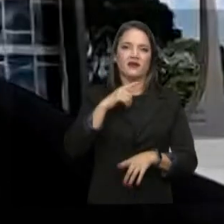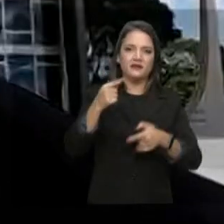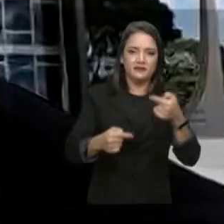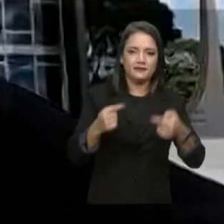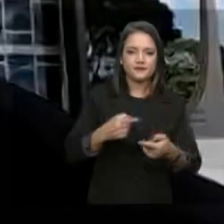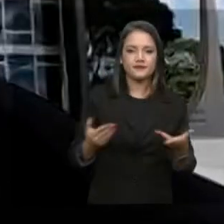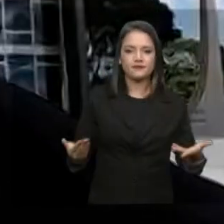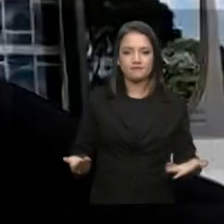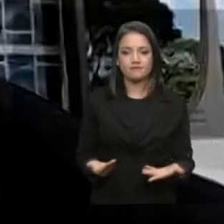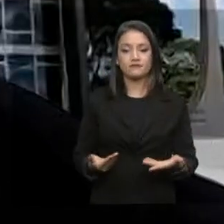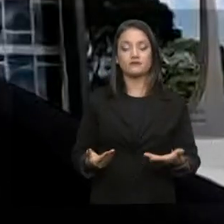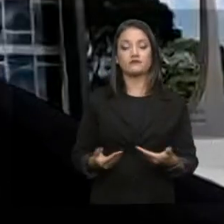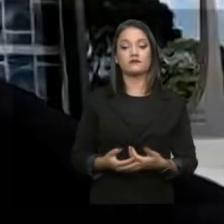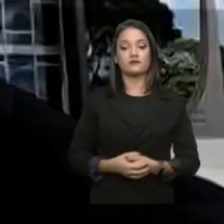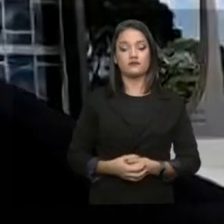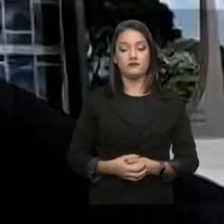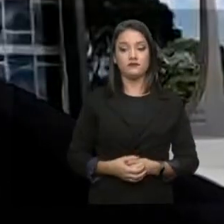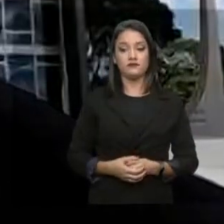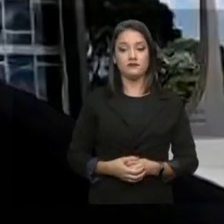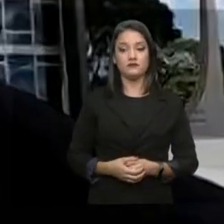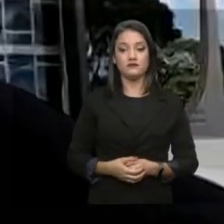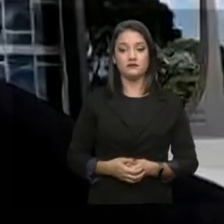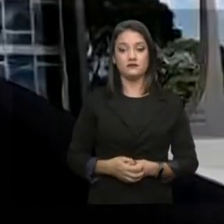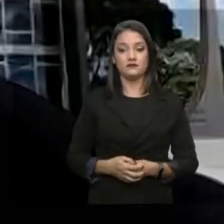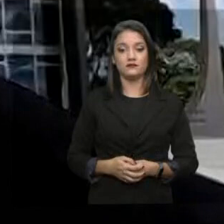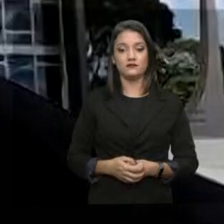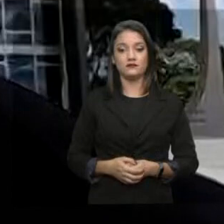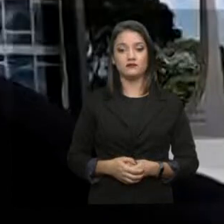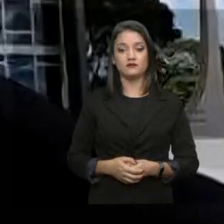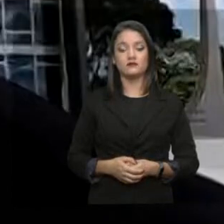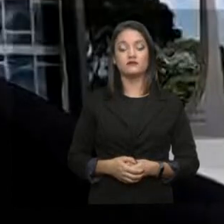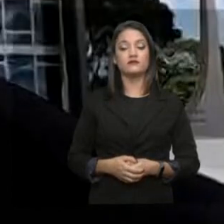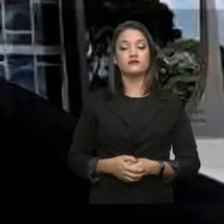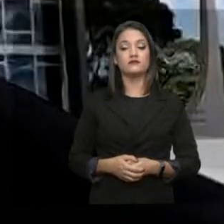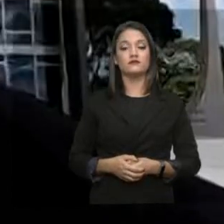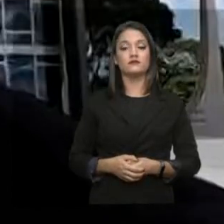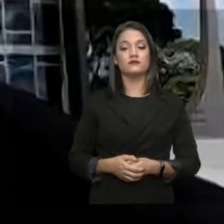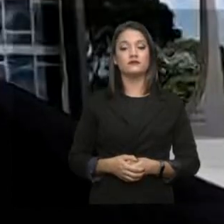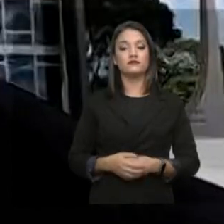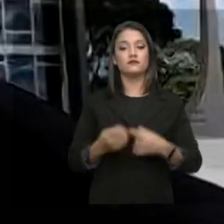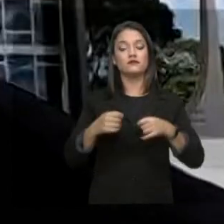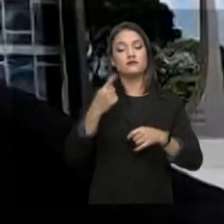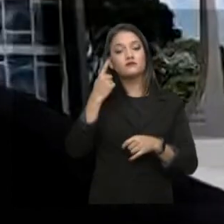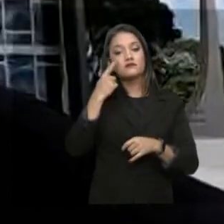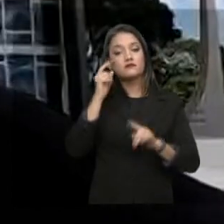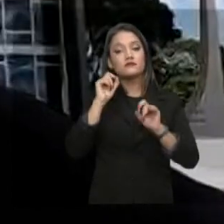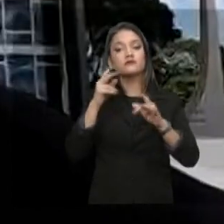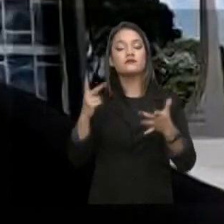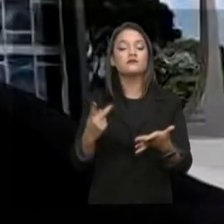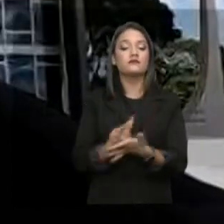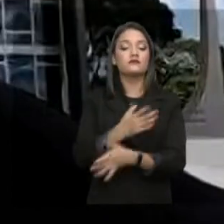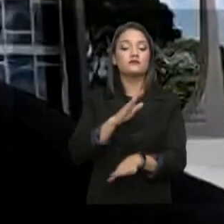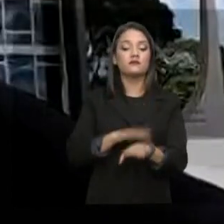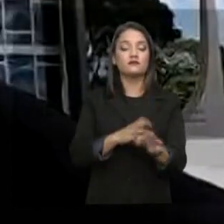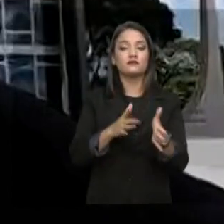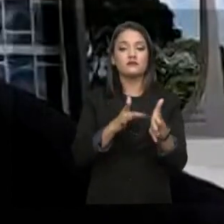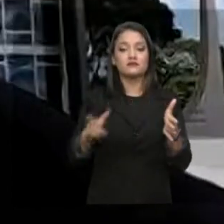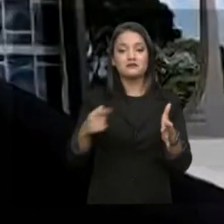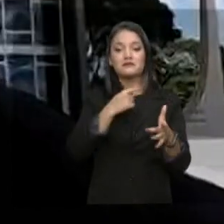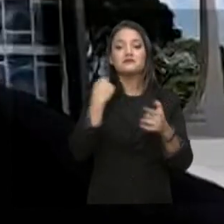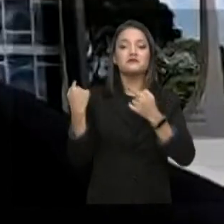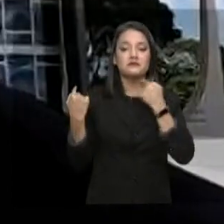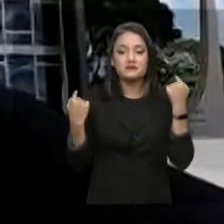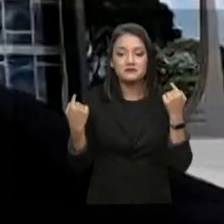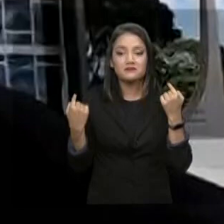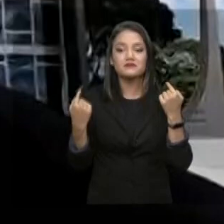se encontrava circunscrita à verificação da ocorrência ou não da prescrição da pretensão executória em relação ao